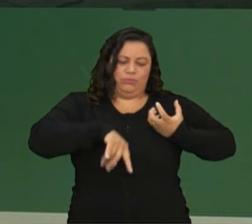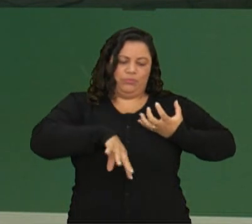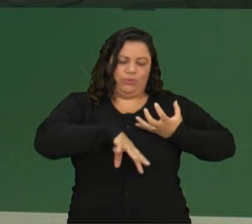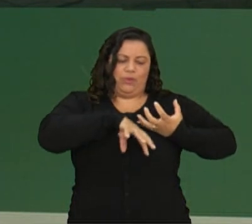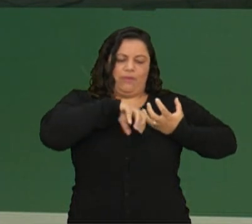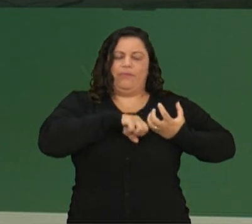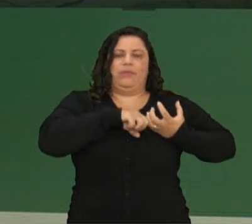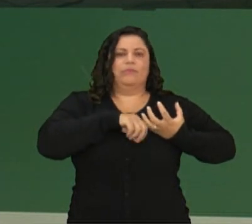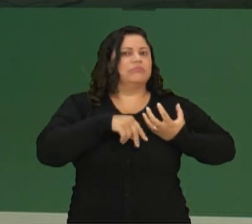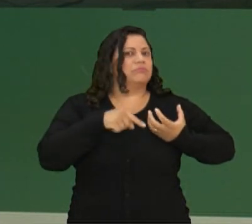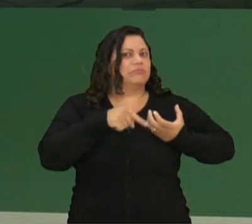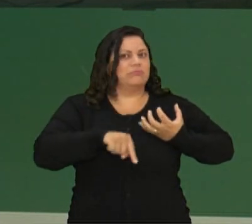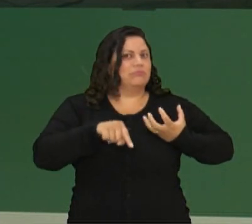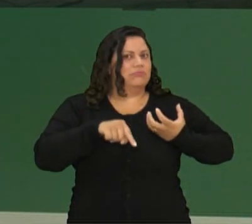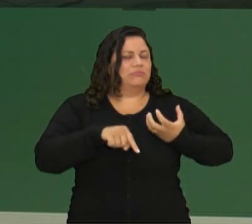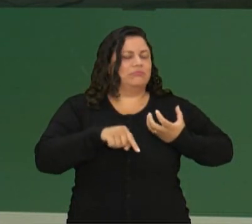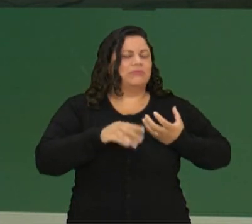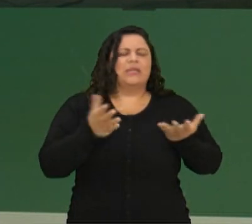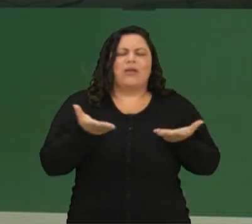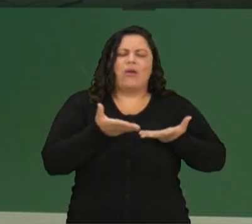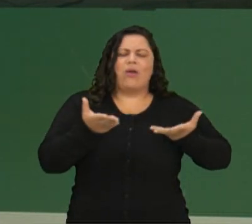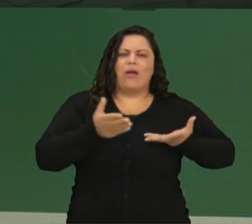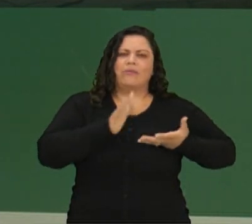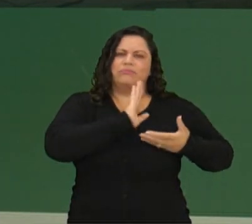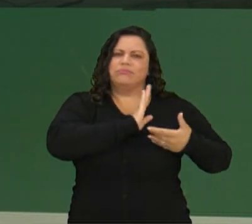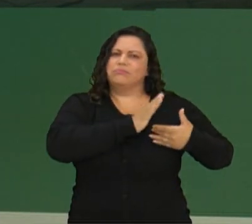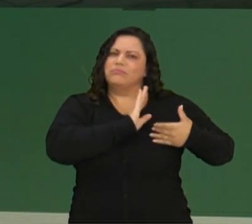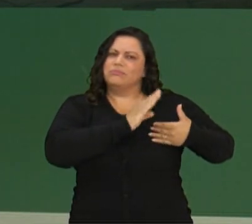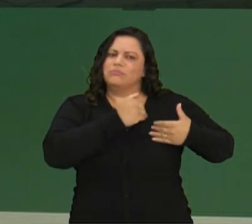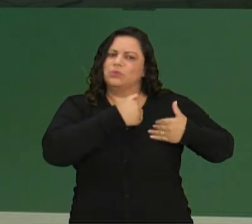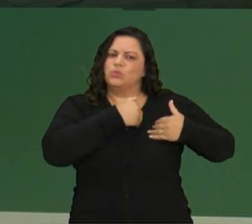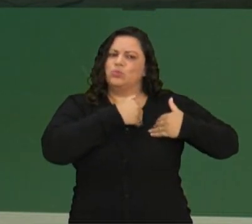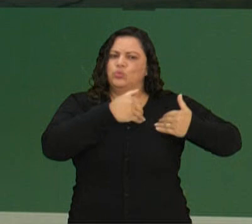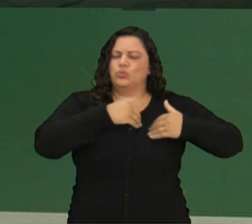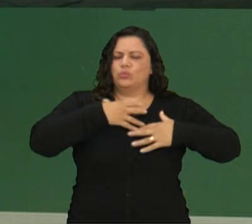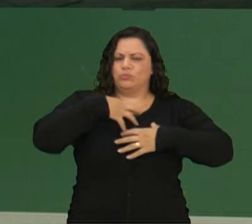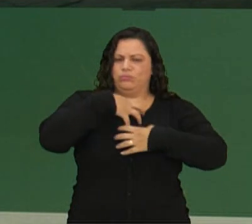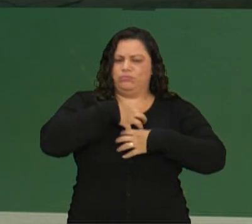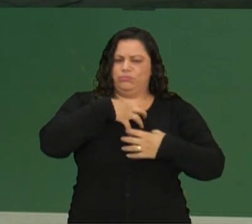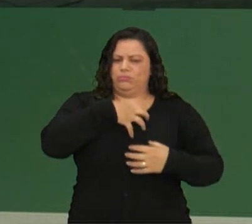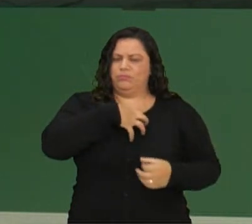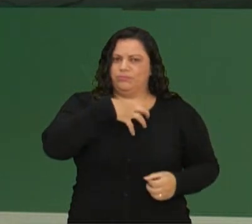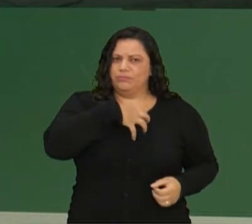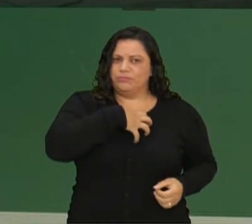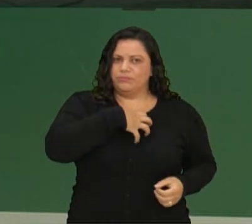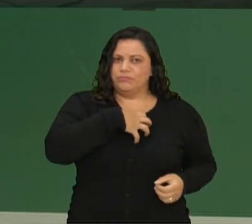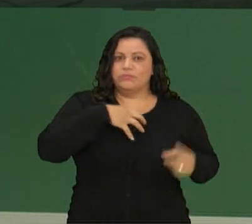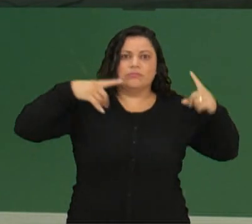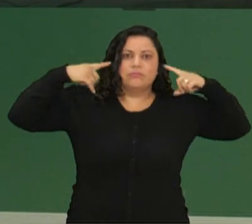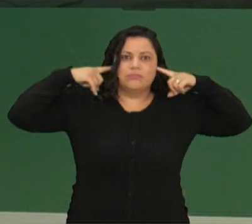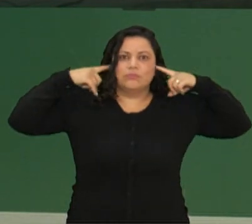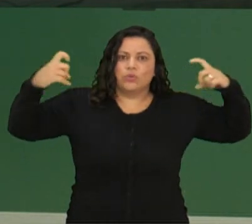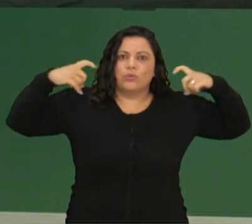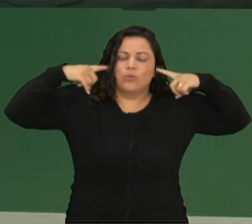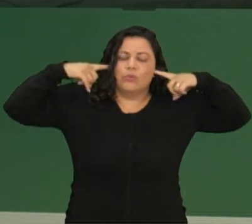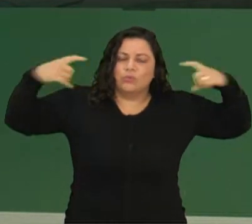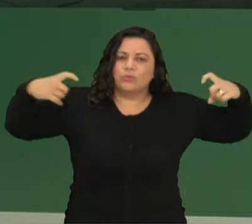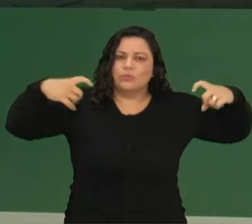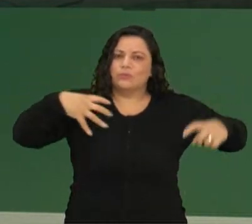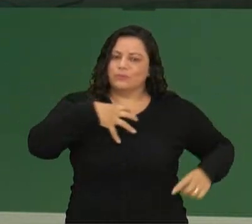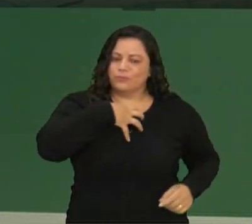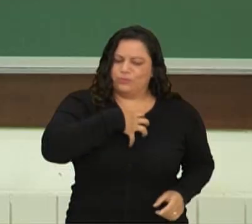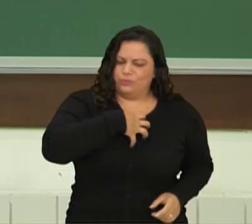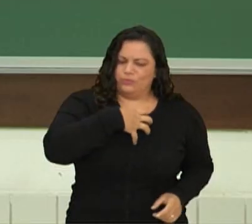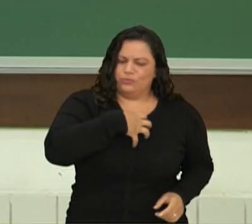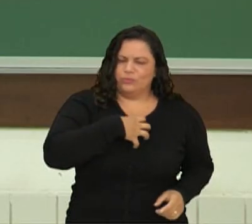falar um pouquinho dos batimentos cardíacos. O nosso coração, né, ele faz um som, ele produz um som. Todos nós já